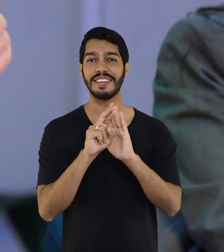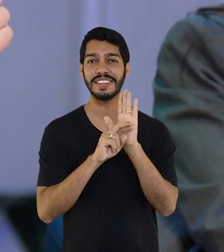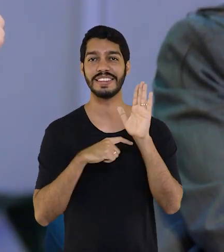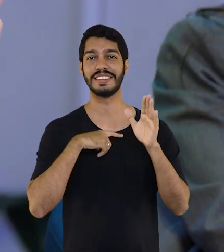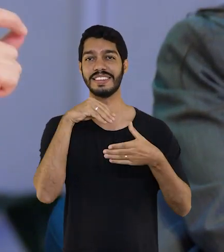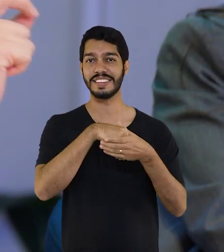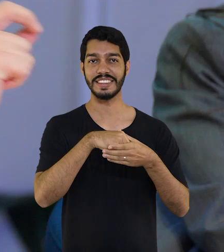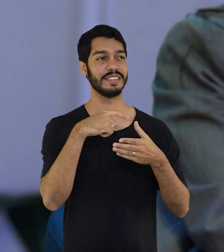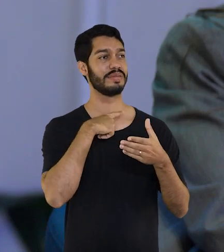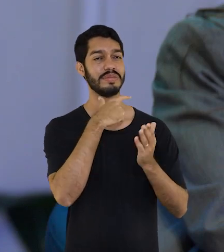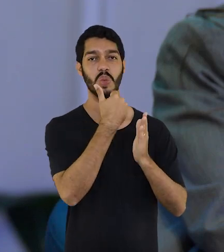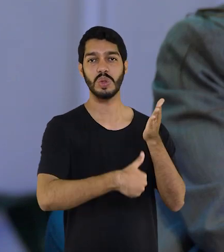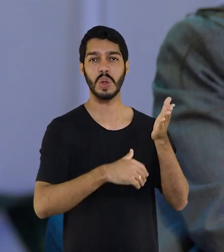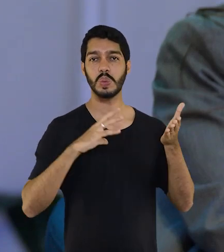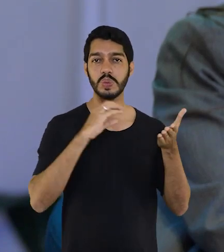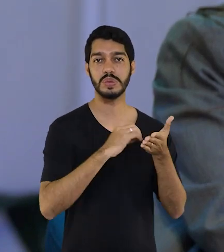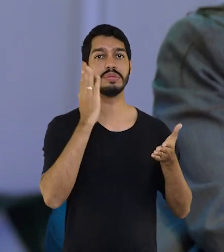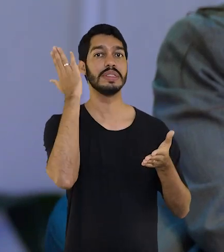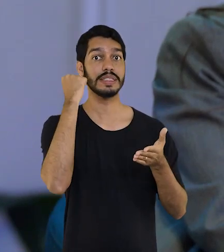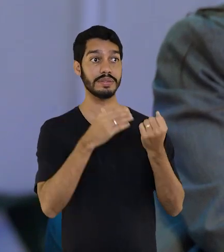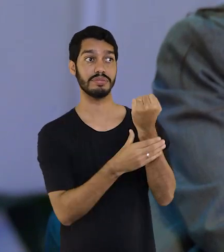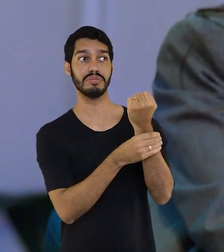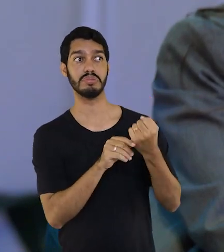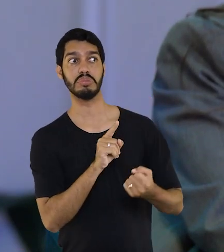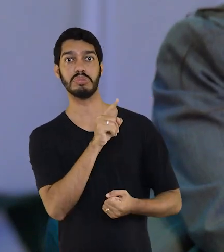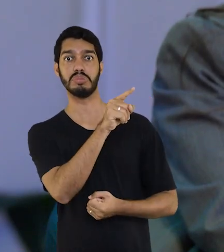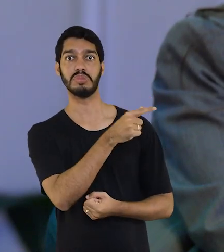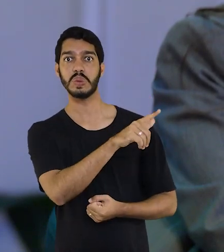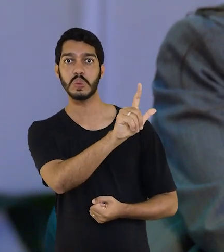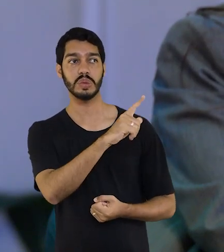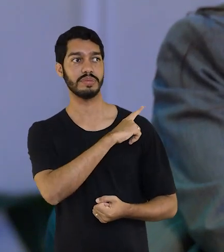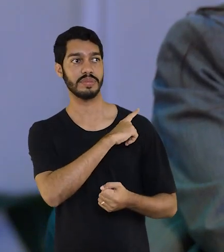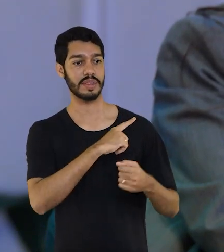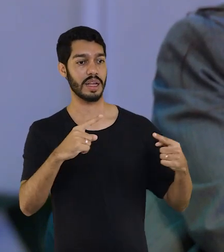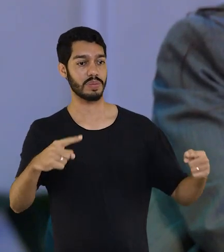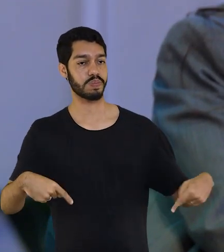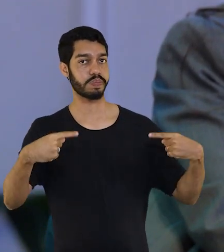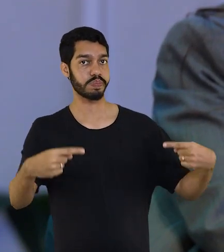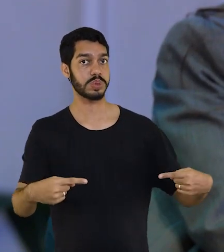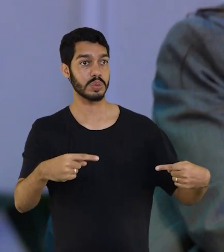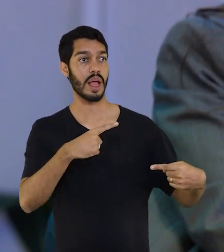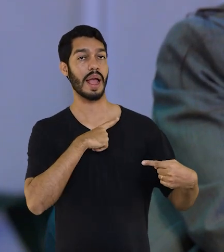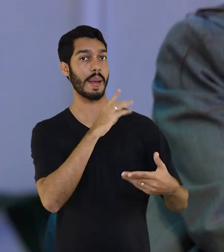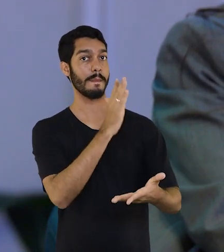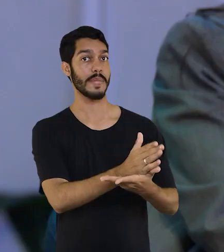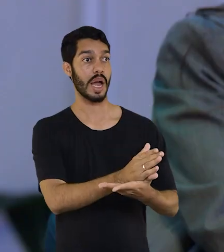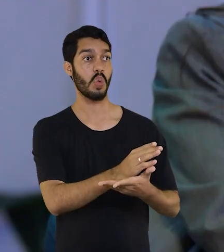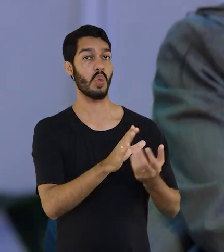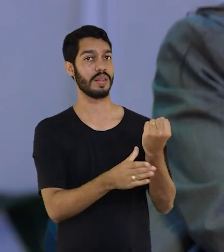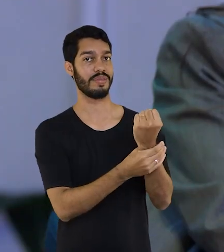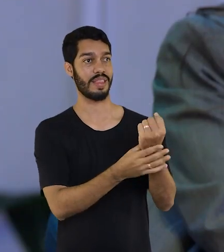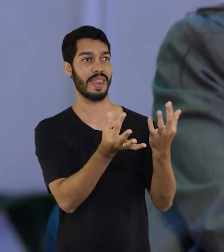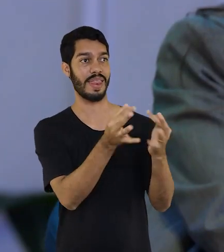as regrinhas que estão nas entrelinhas de um contrato, que sabe que a seguradora tal cobria danos ao pneu em